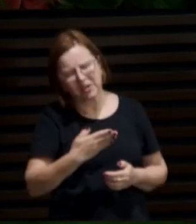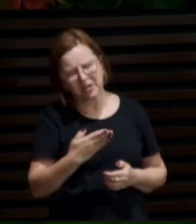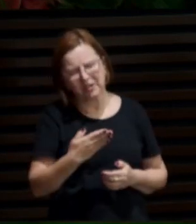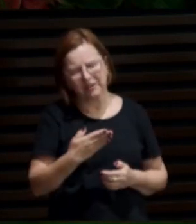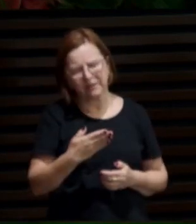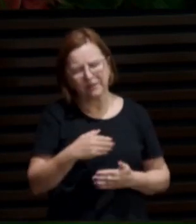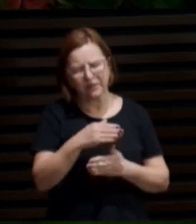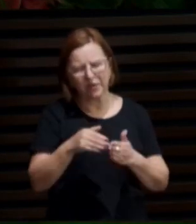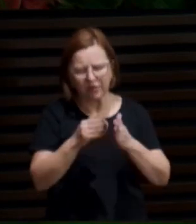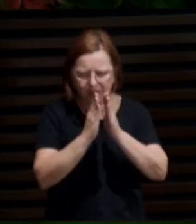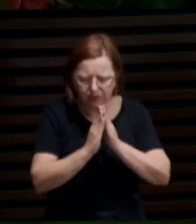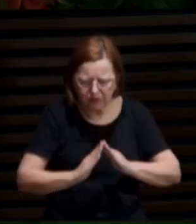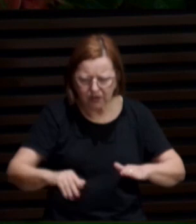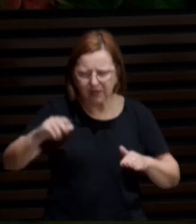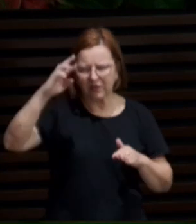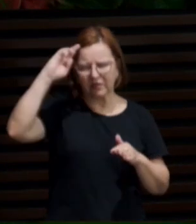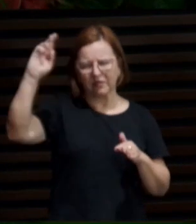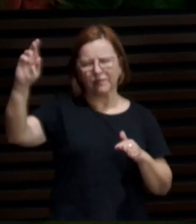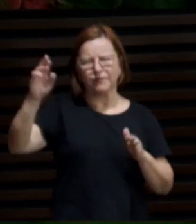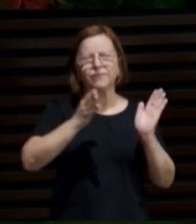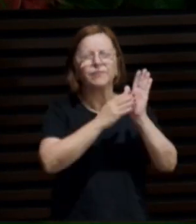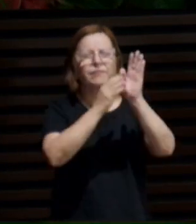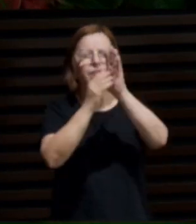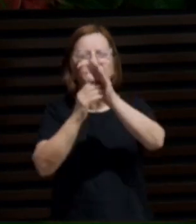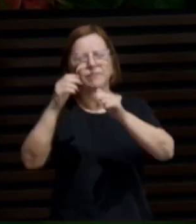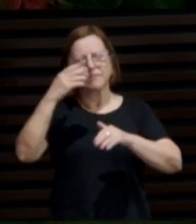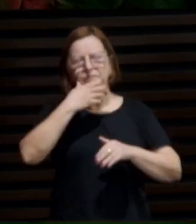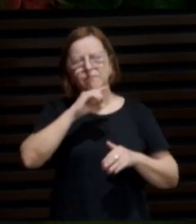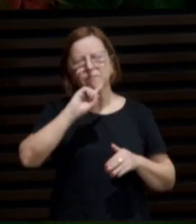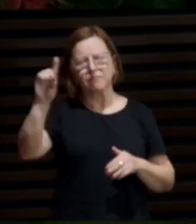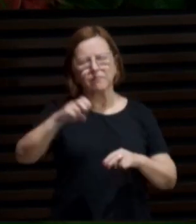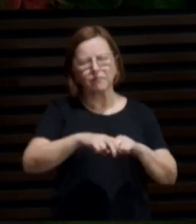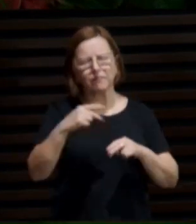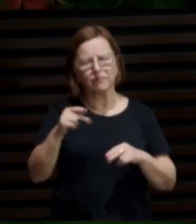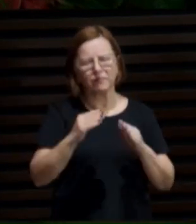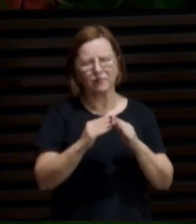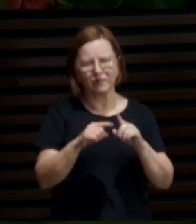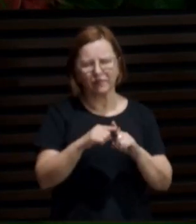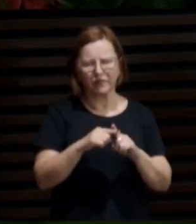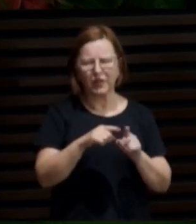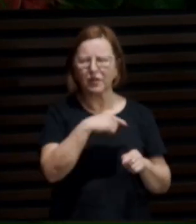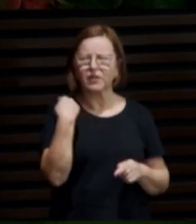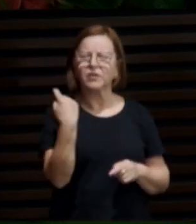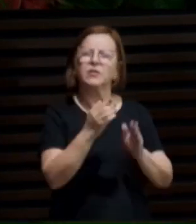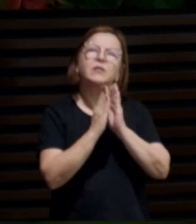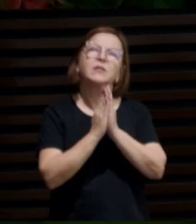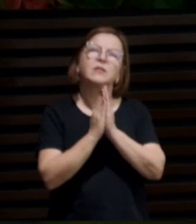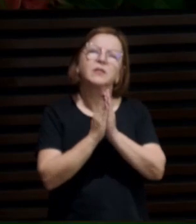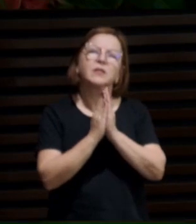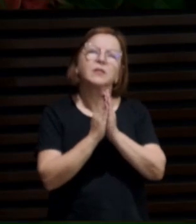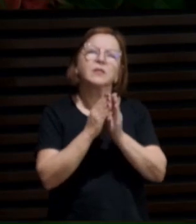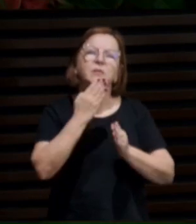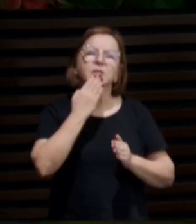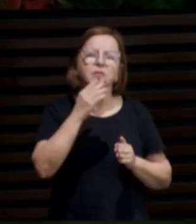toda adoração ao Senhor. Eu te louvo, Pai, por tua igreja, e nós oramos pedindo que o Senhor mexa tão profundamente com a